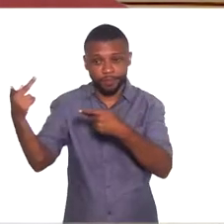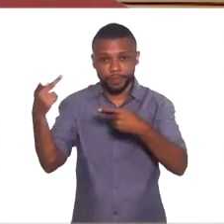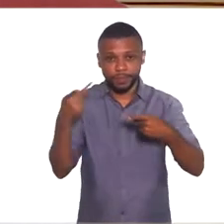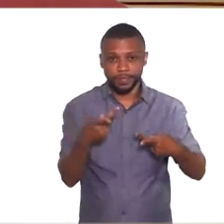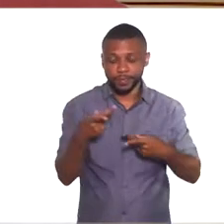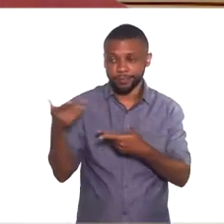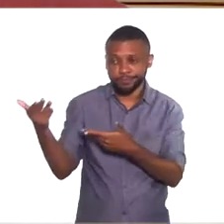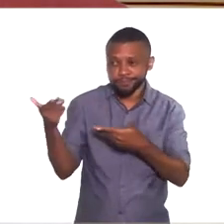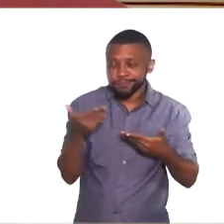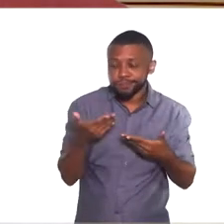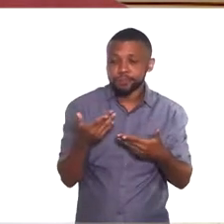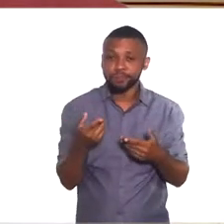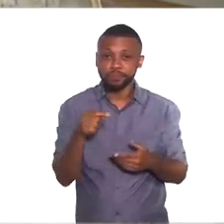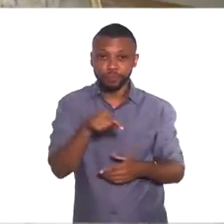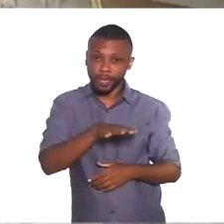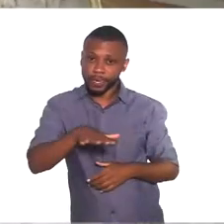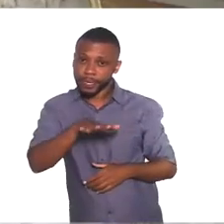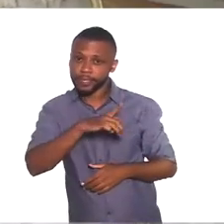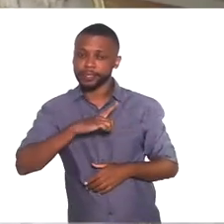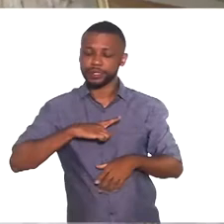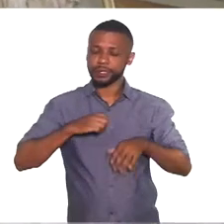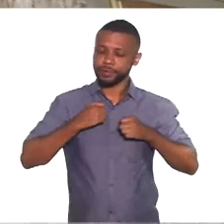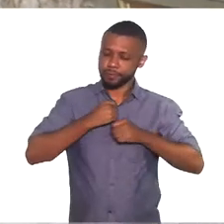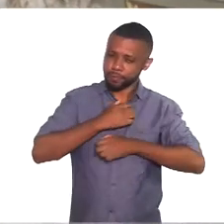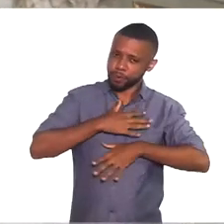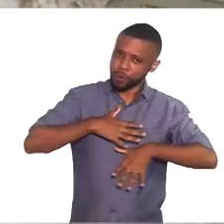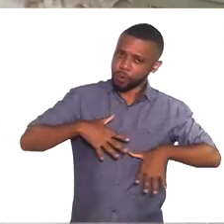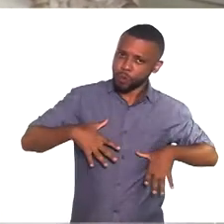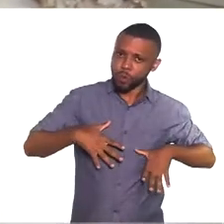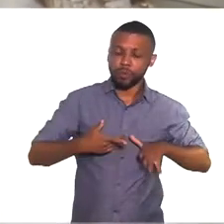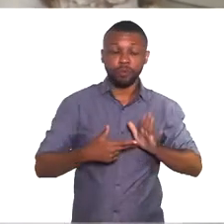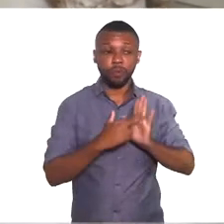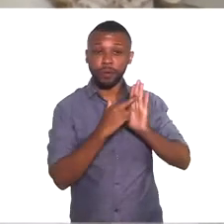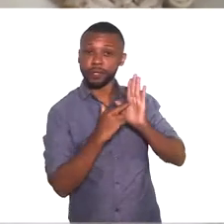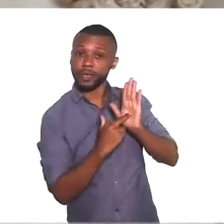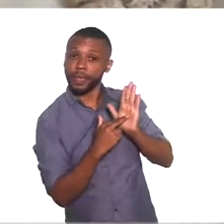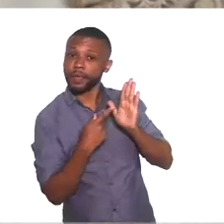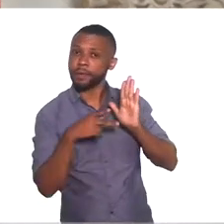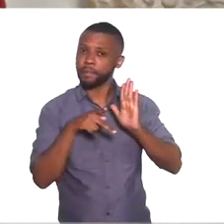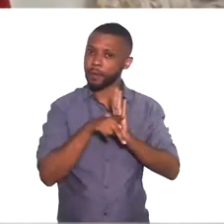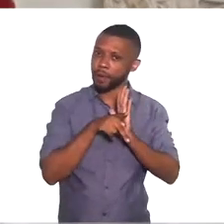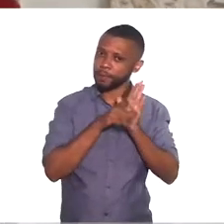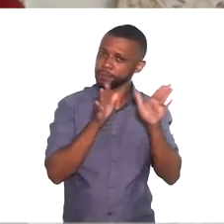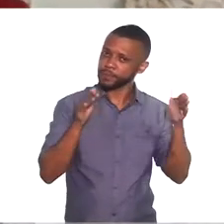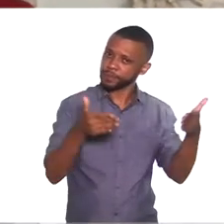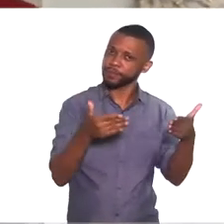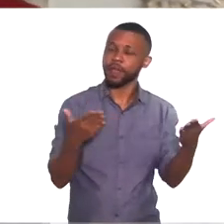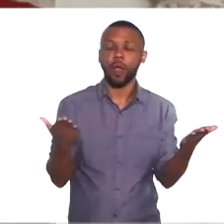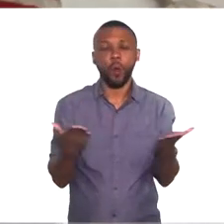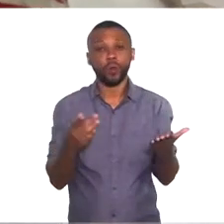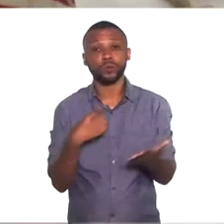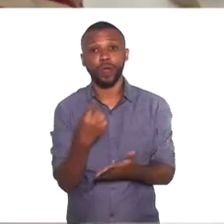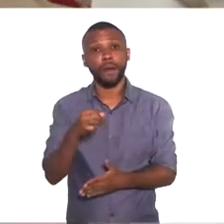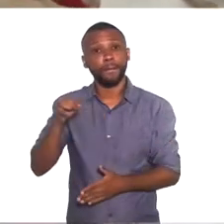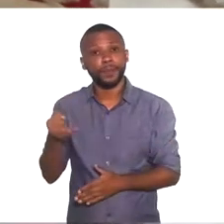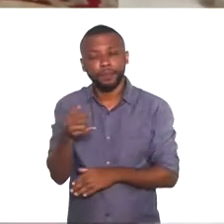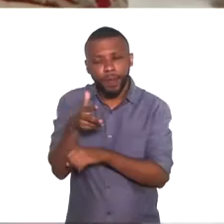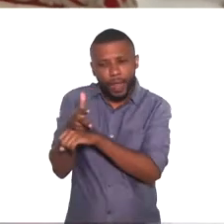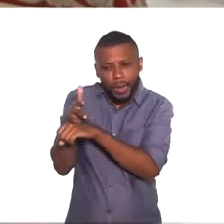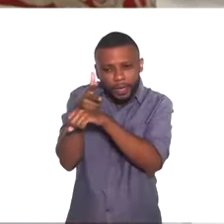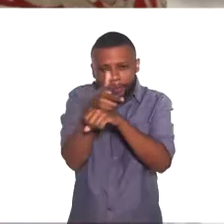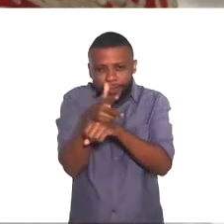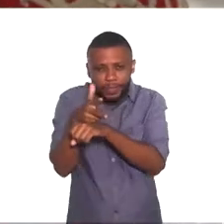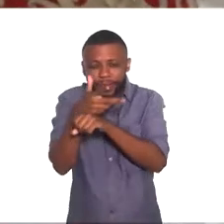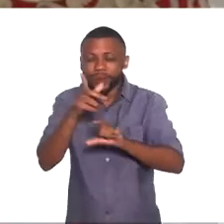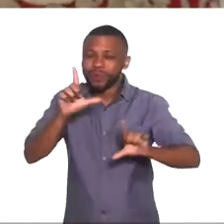recebiam as visitas aqui né com toda a vestimenta a própria com toda solenidade própria recebiam aqui